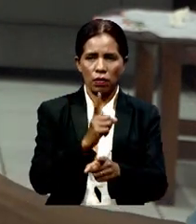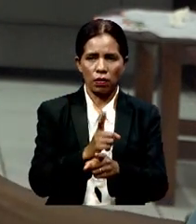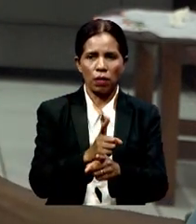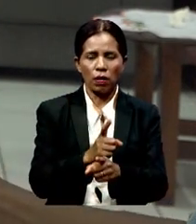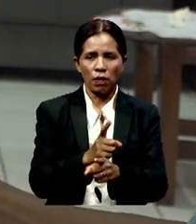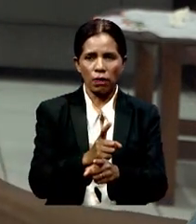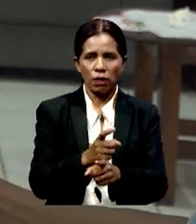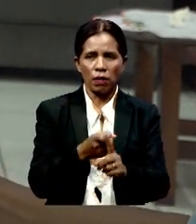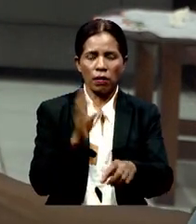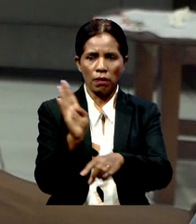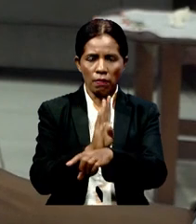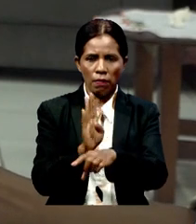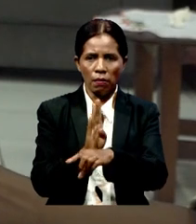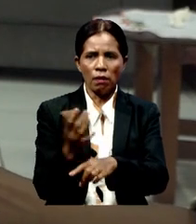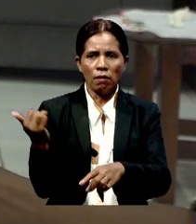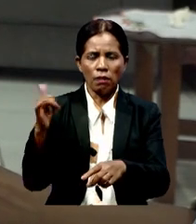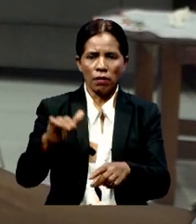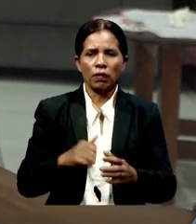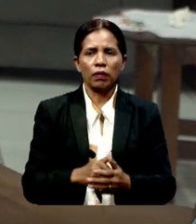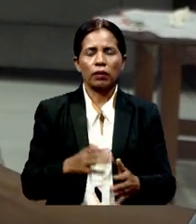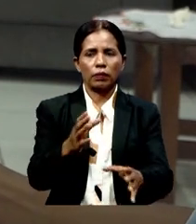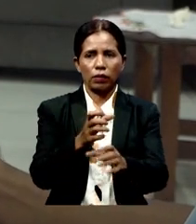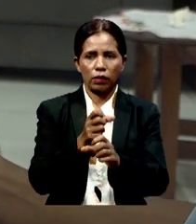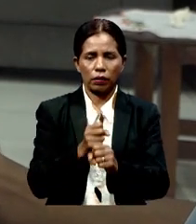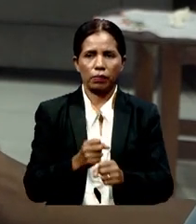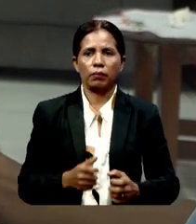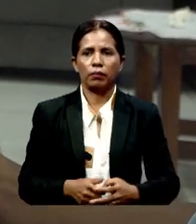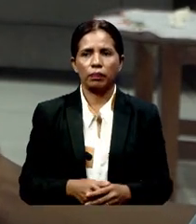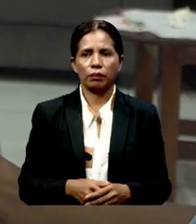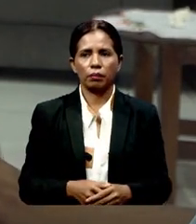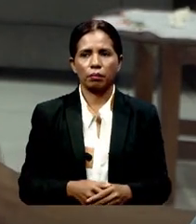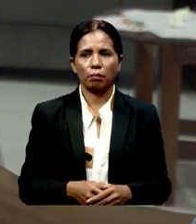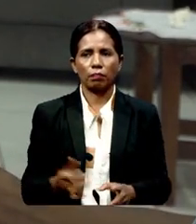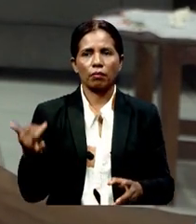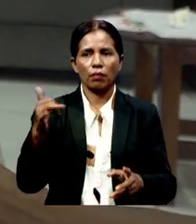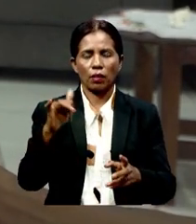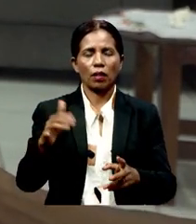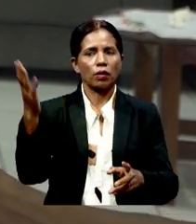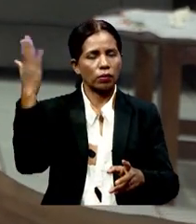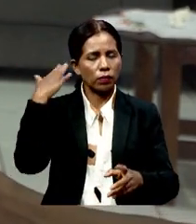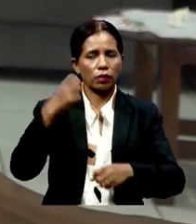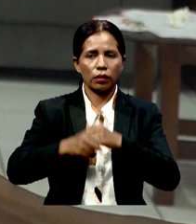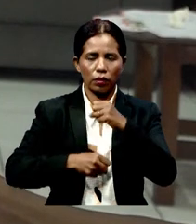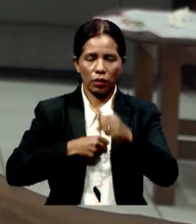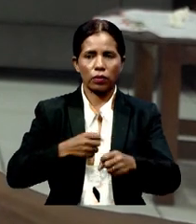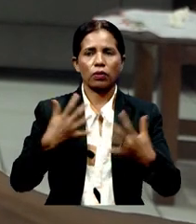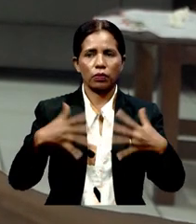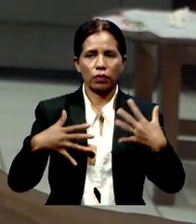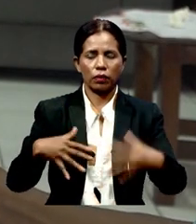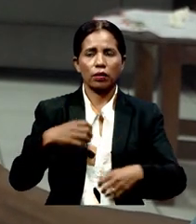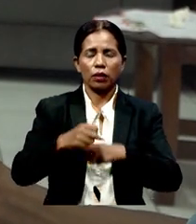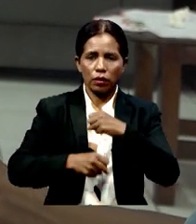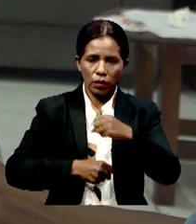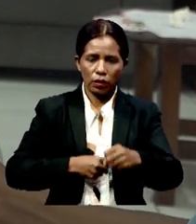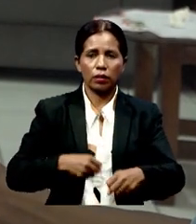ne gosi pilaliman ninia be sira atusimu, ne. Sira uluk terus opunu idane, susara opunu